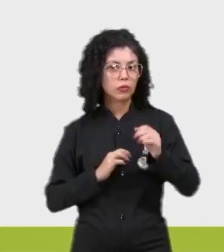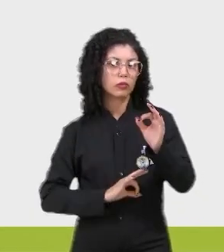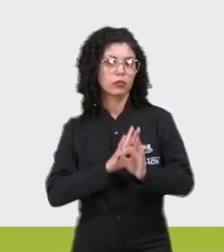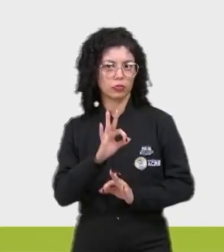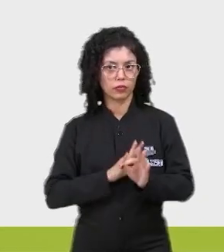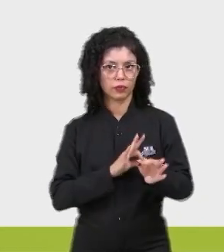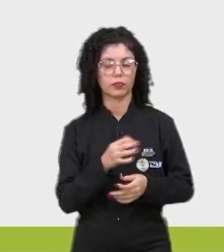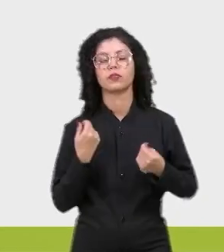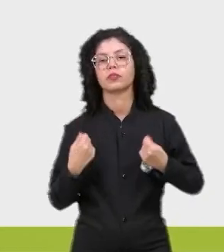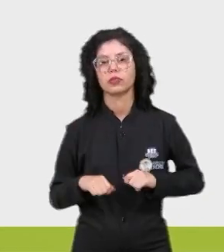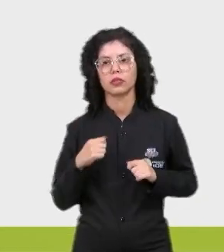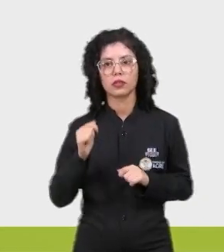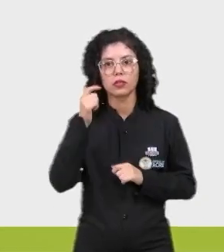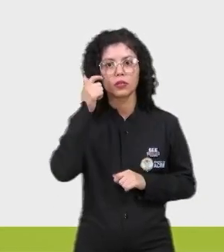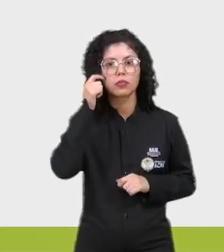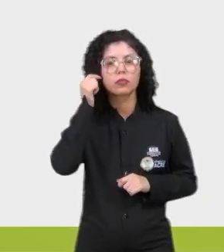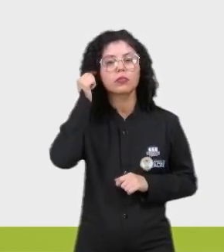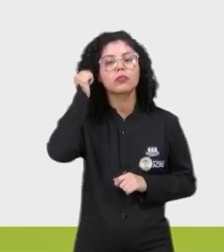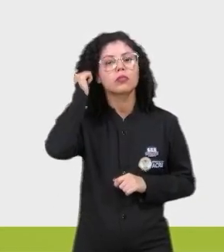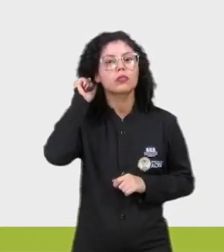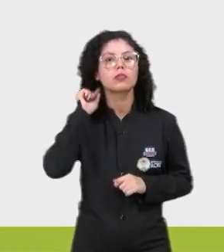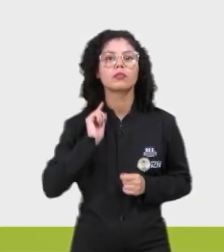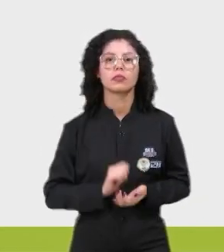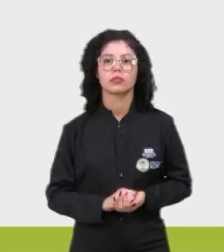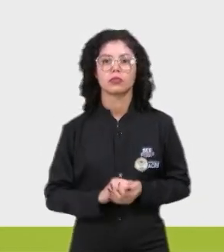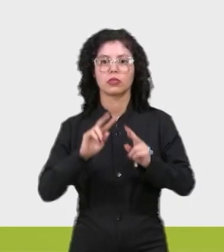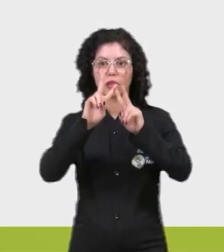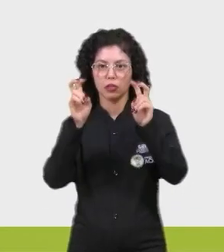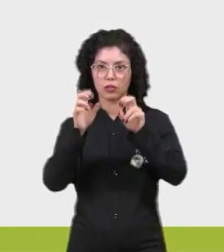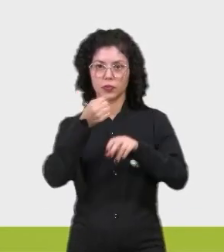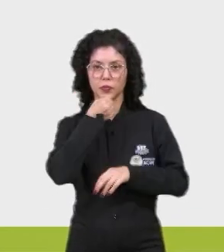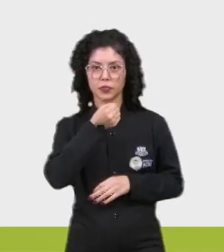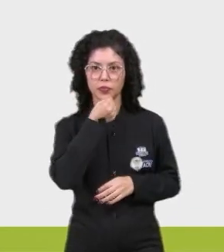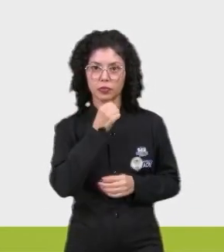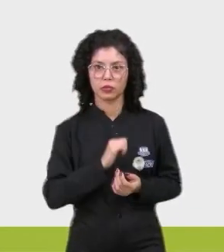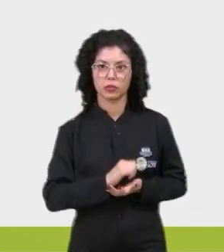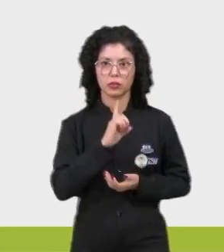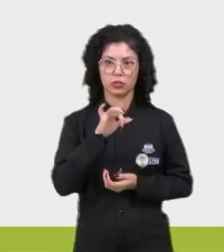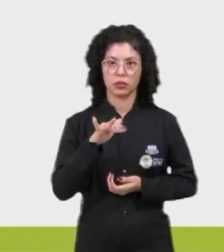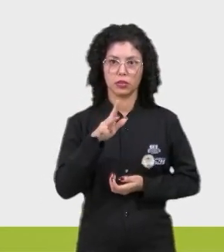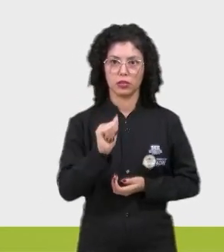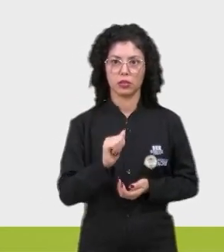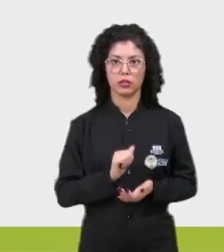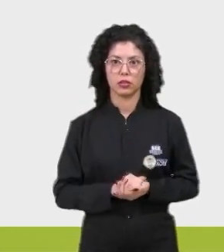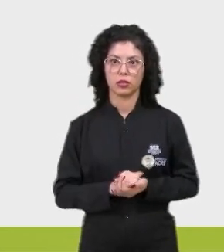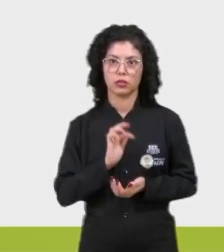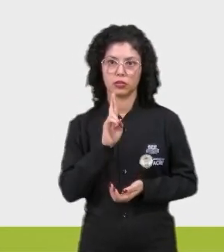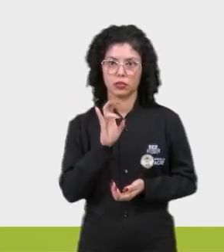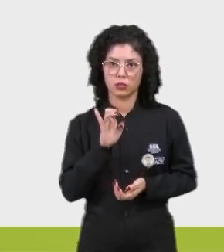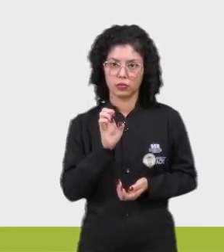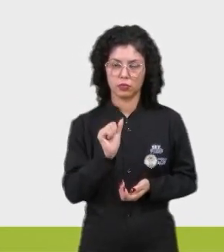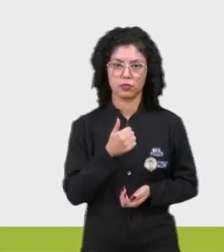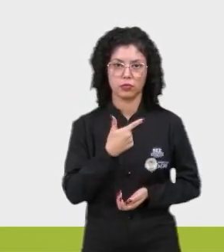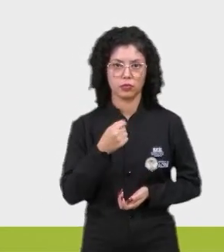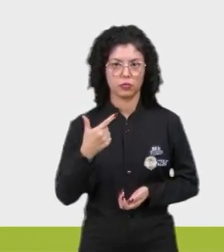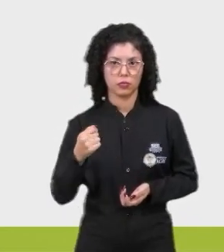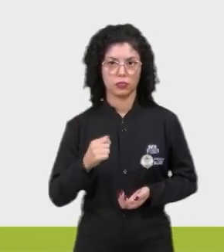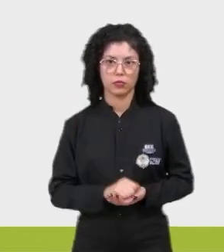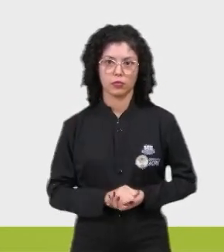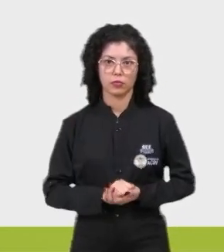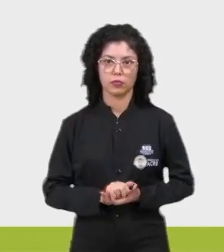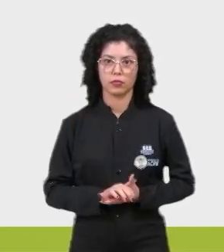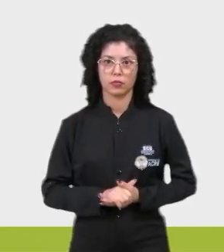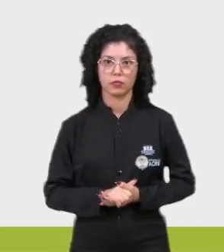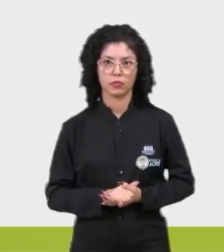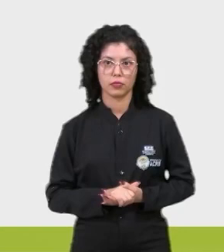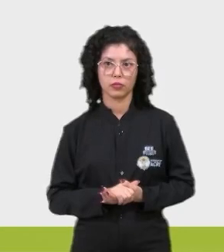Enem deveriam assistir a esse documentário, que é o Dilema das Redes, né? Maravilhoso esse